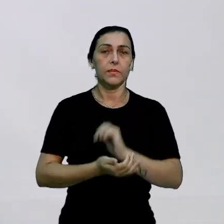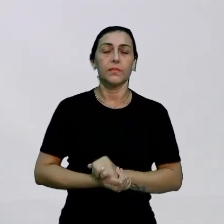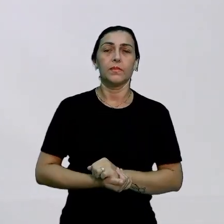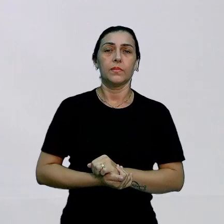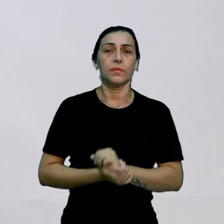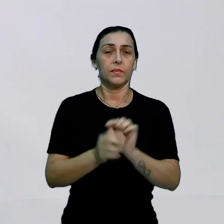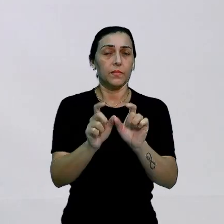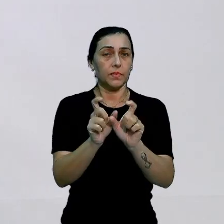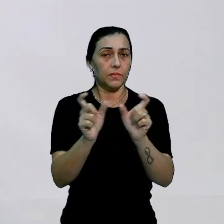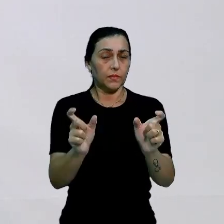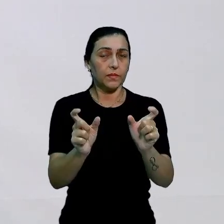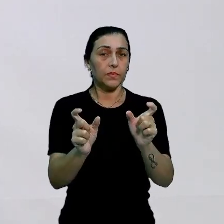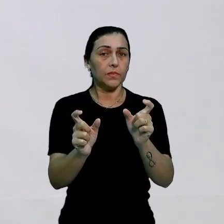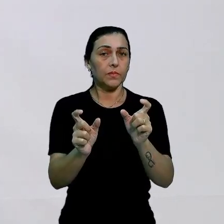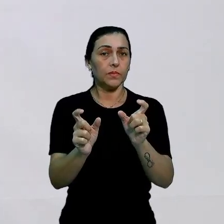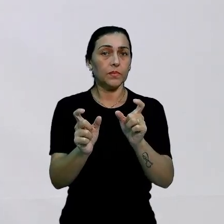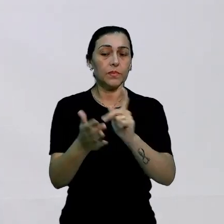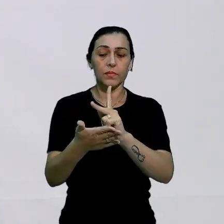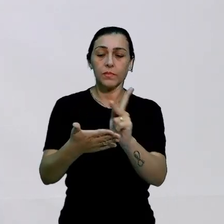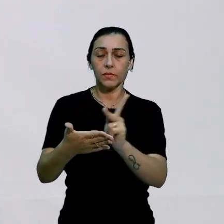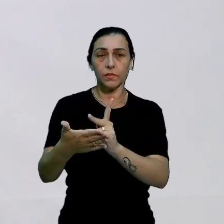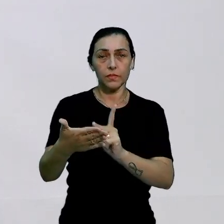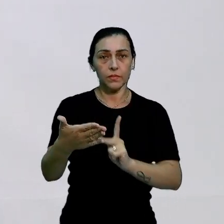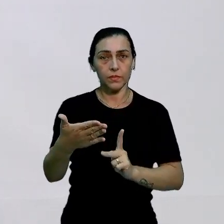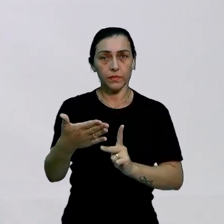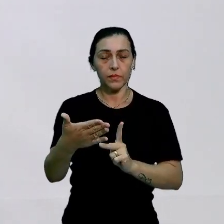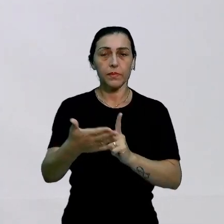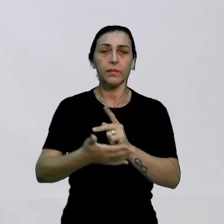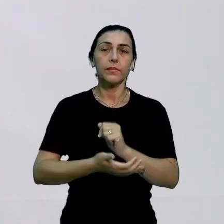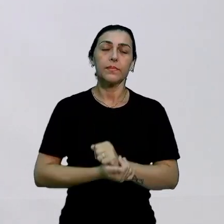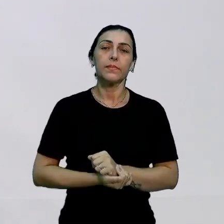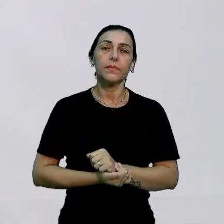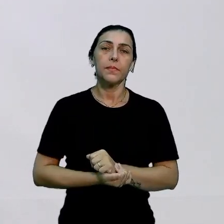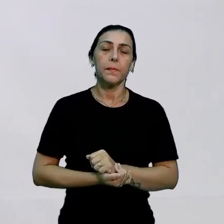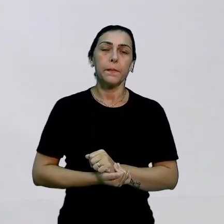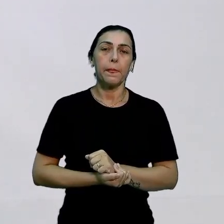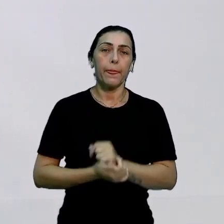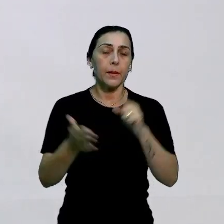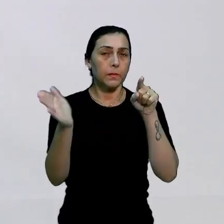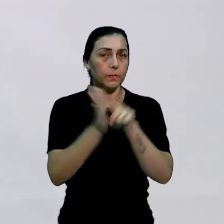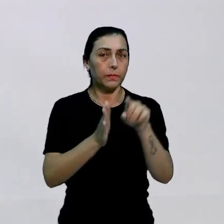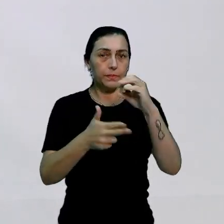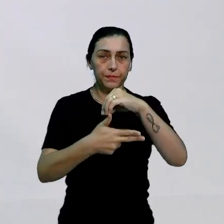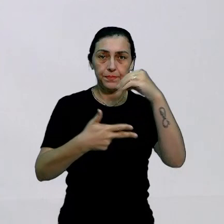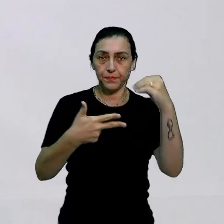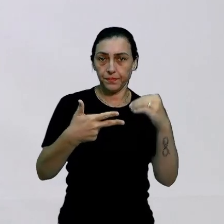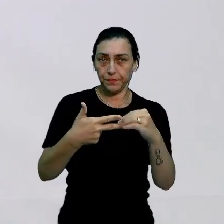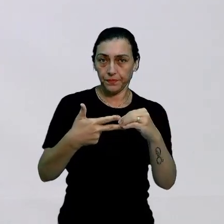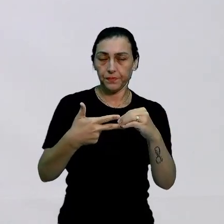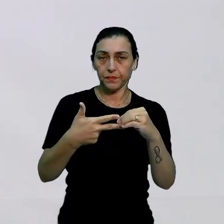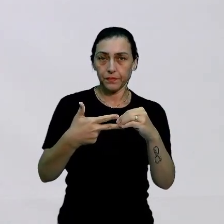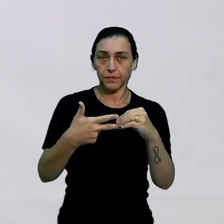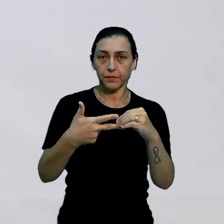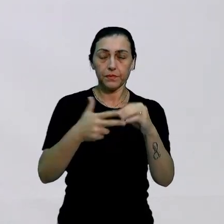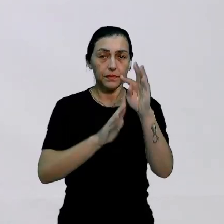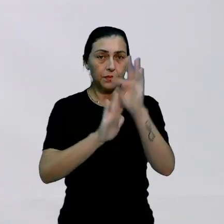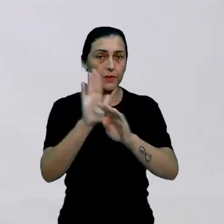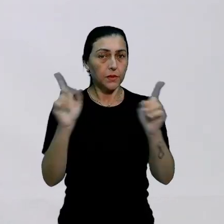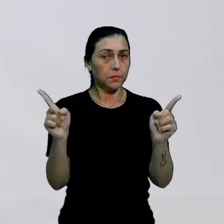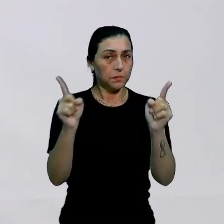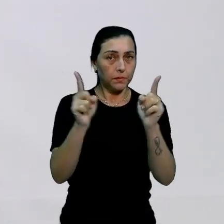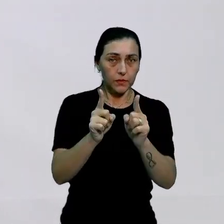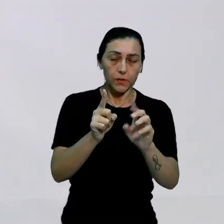um fragmento de um poema. Geralmente, galerinha, as questões de Enem, né, ela pode vir tanto com um textozinho